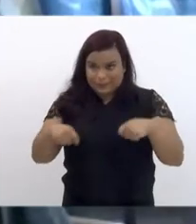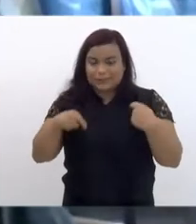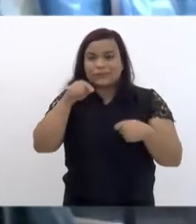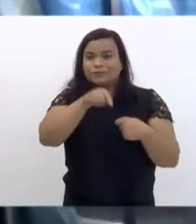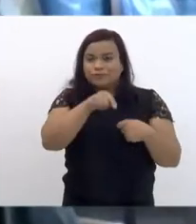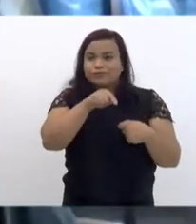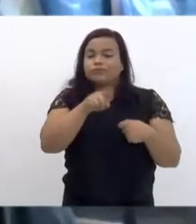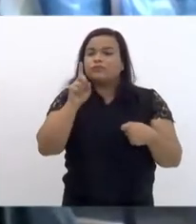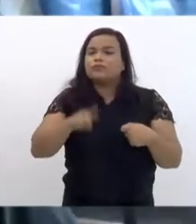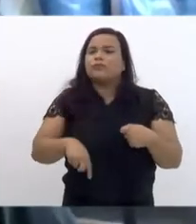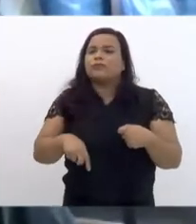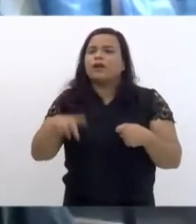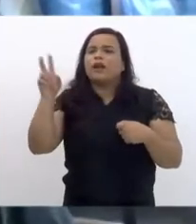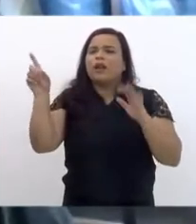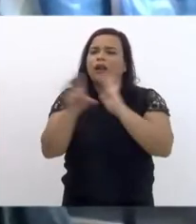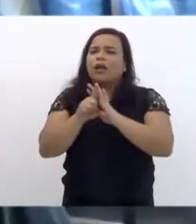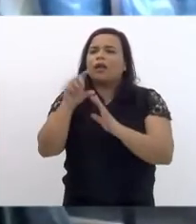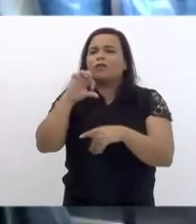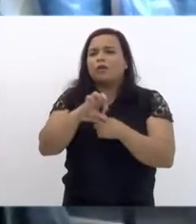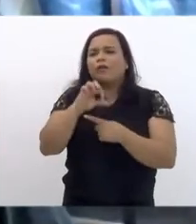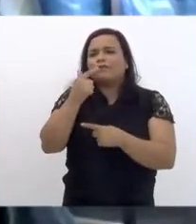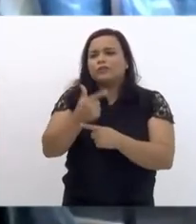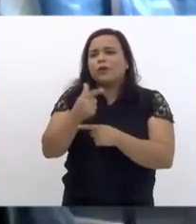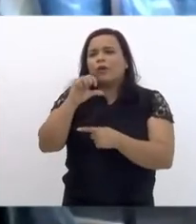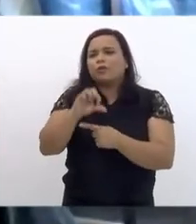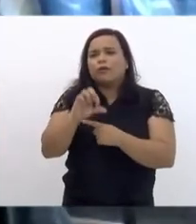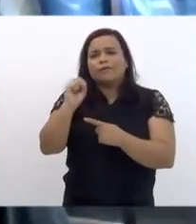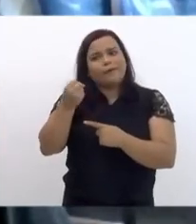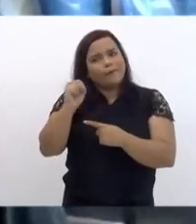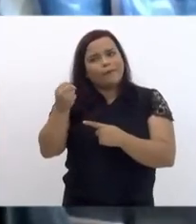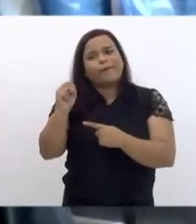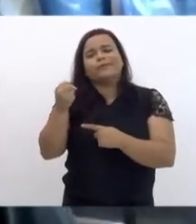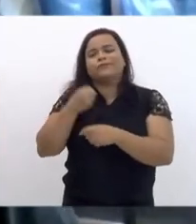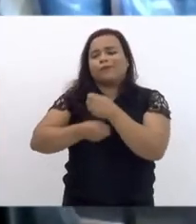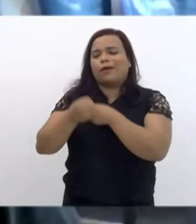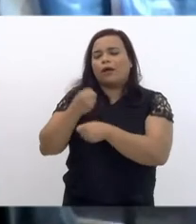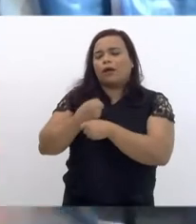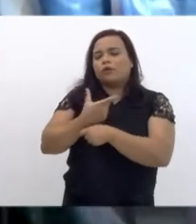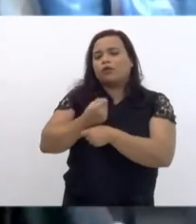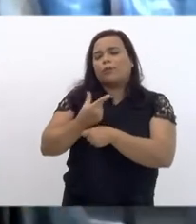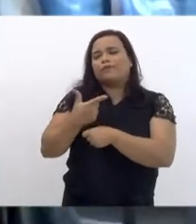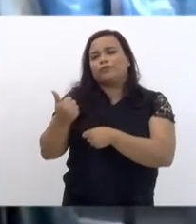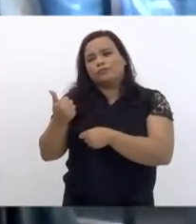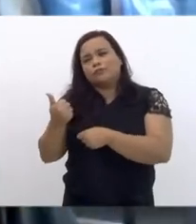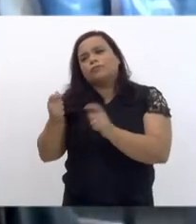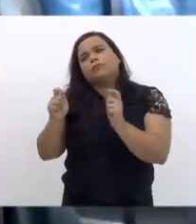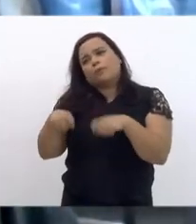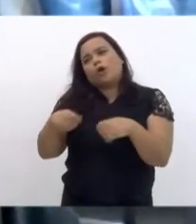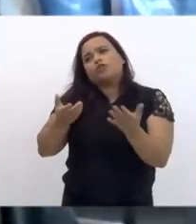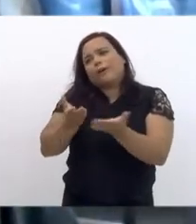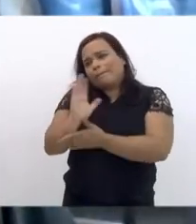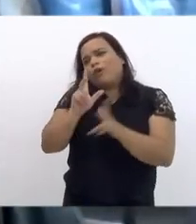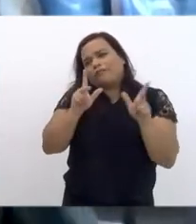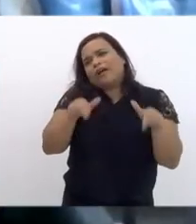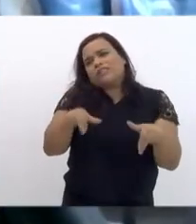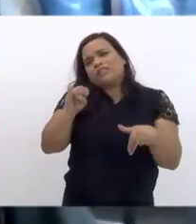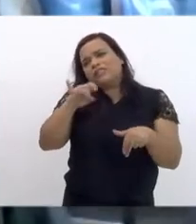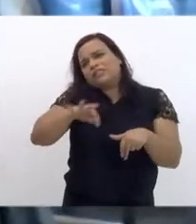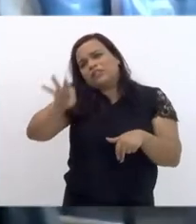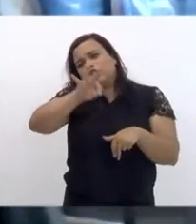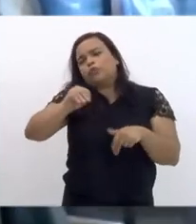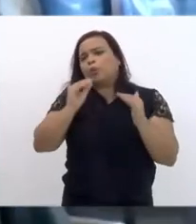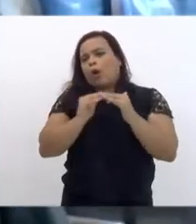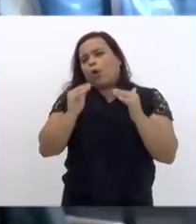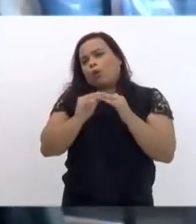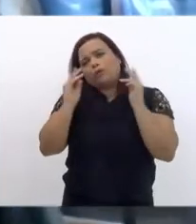história é na lei 9298 de 2021. Bom, a gente pode aprovar desse jeito, se todos concordarem, ou